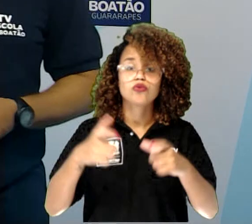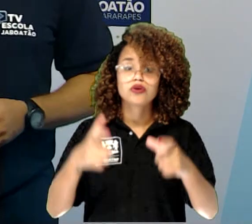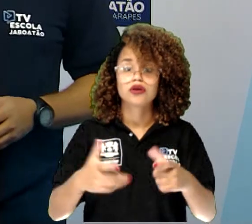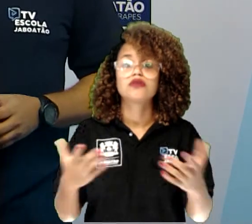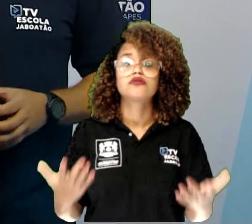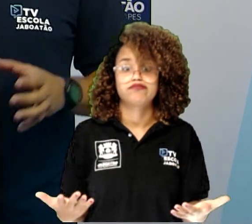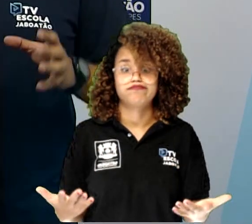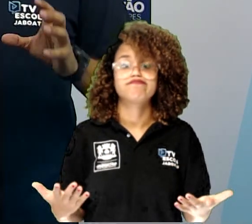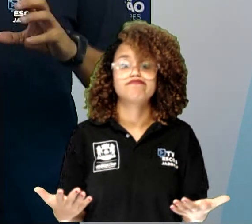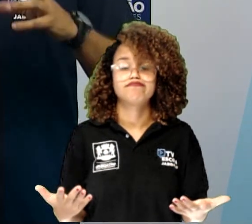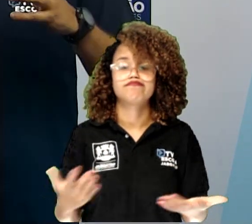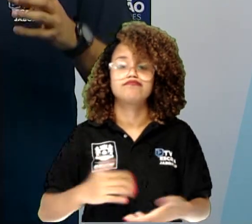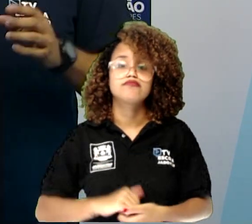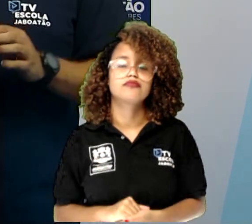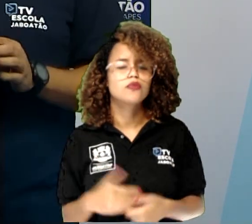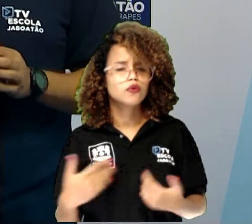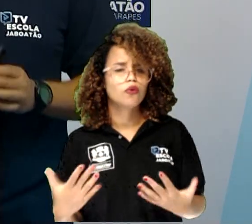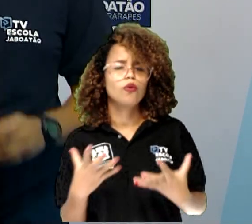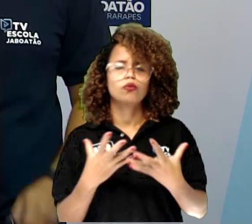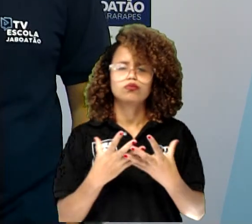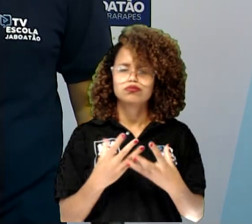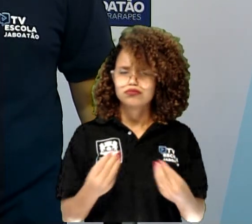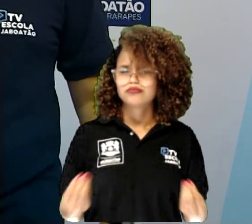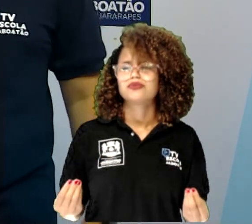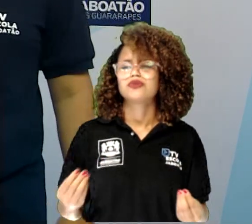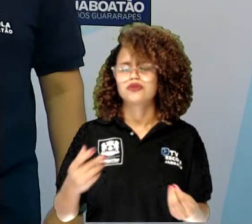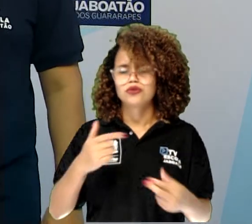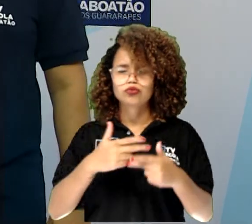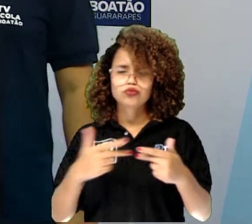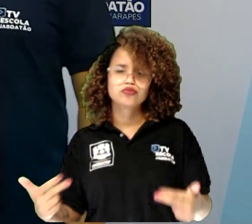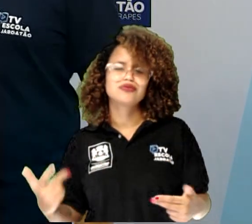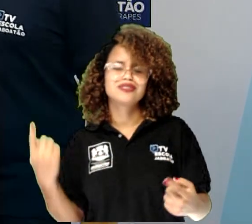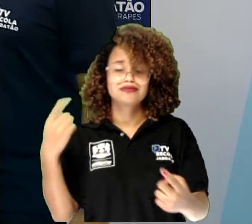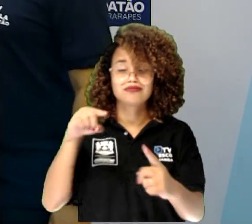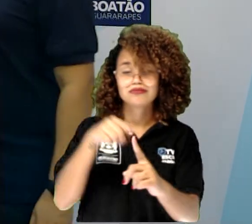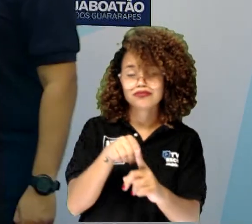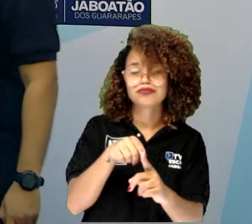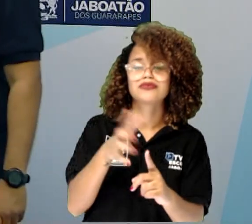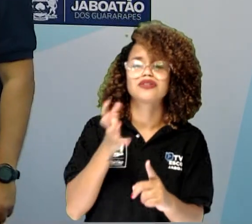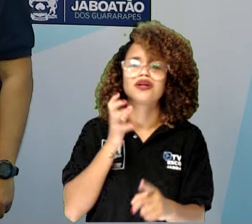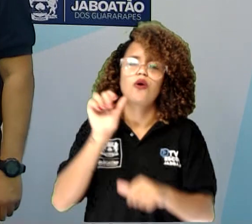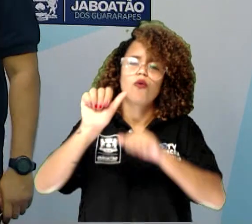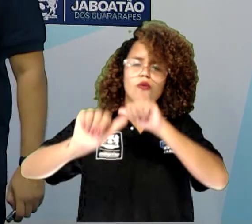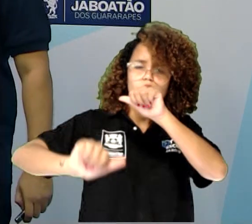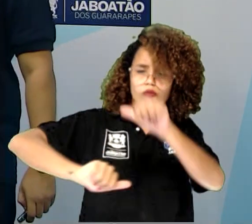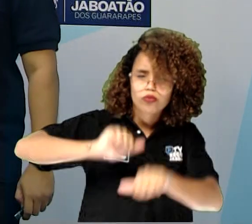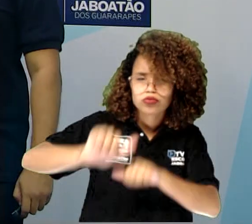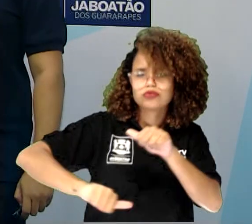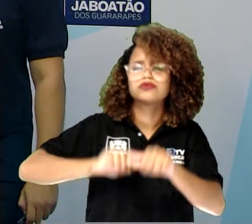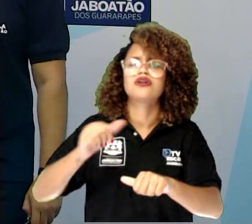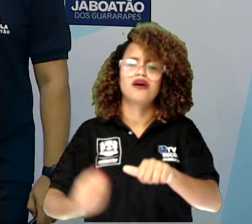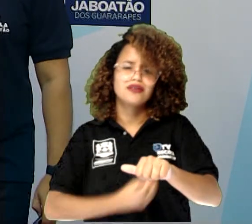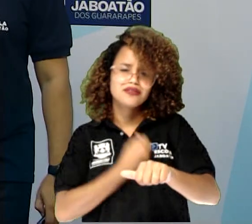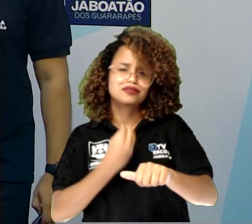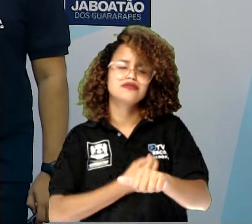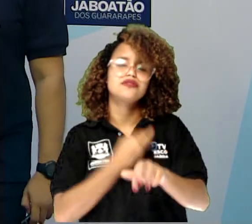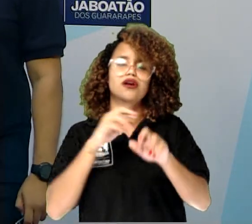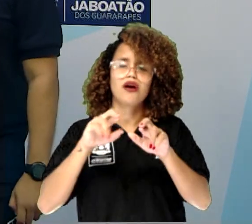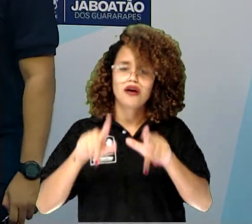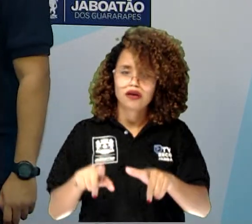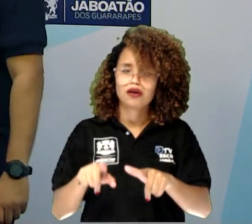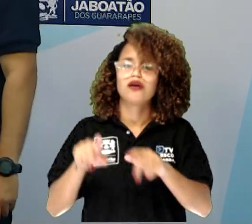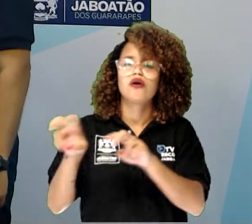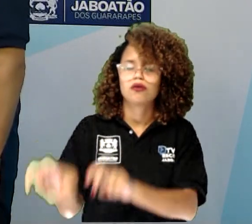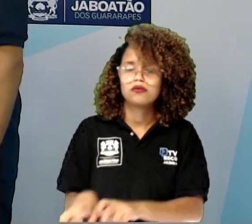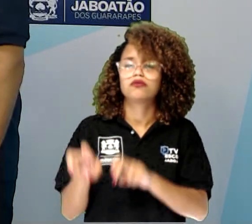urbana? Então, muitas vezes, essa expectativa de mudar de uma realidade difícil que é a zona